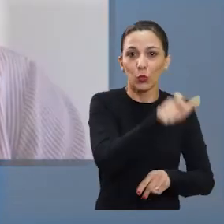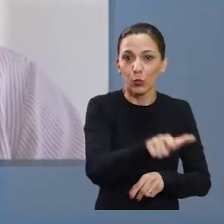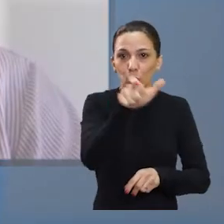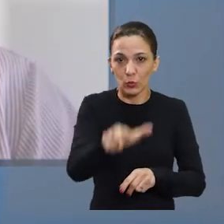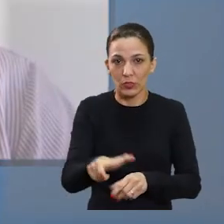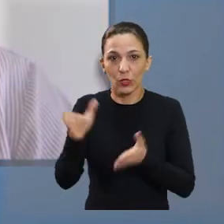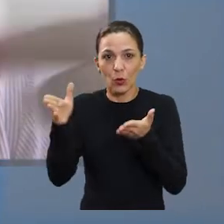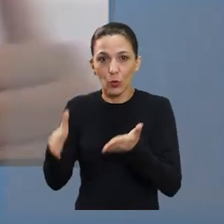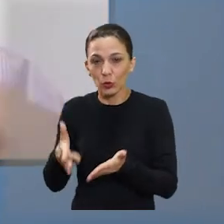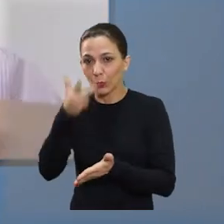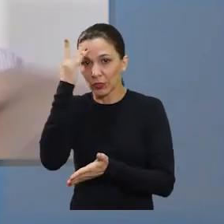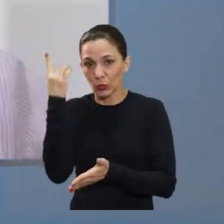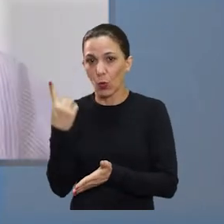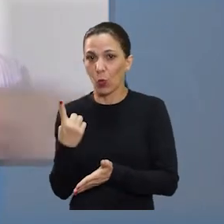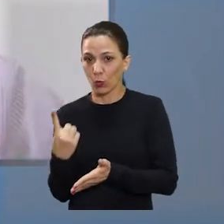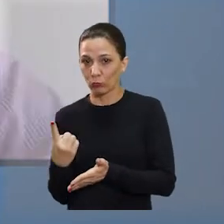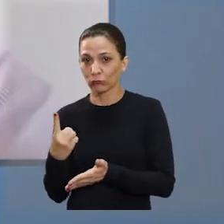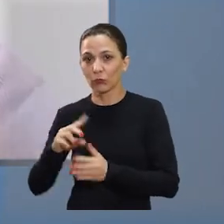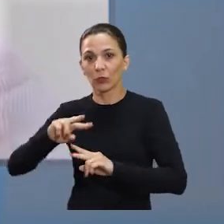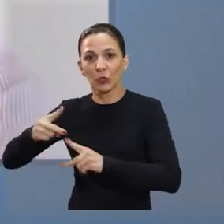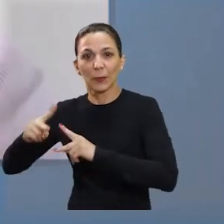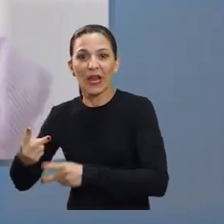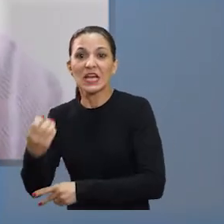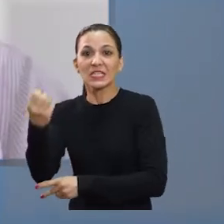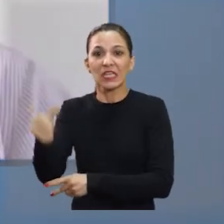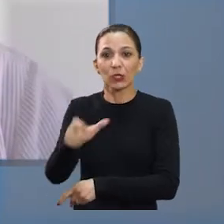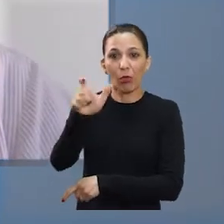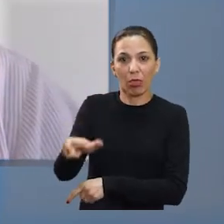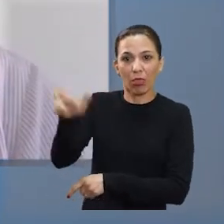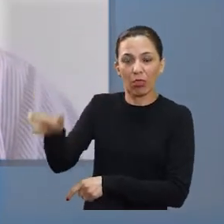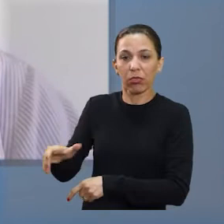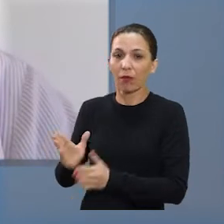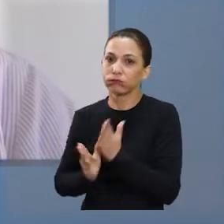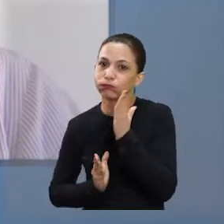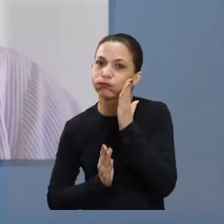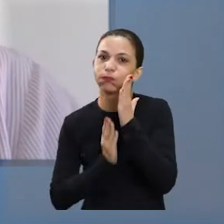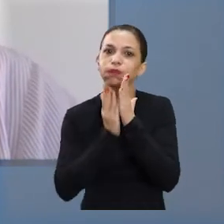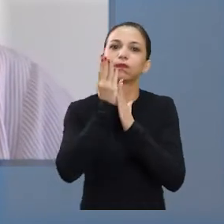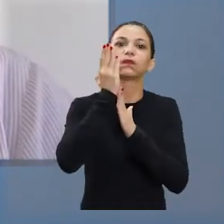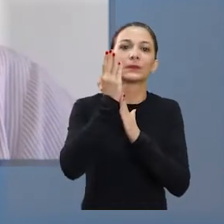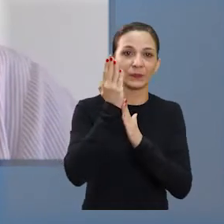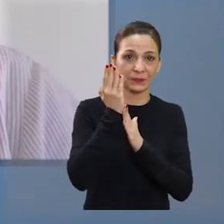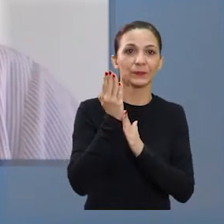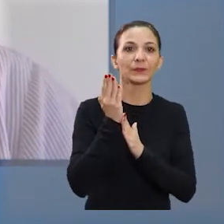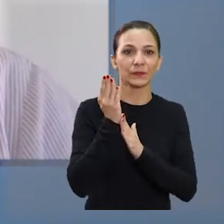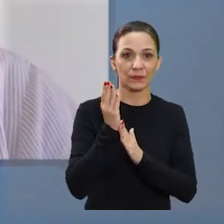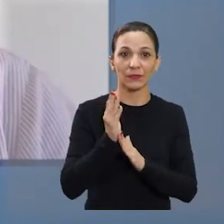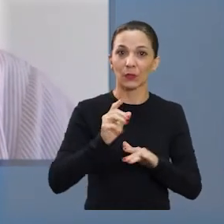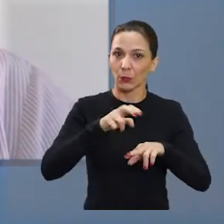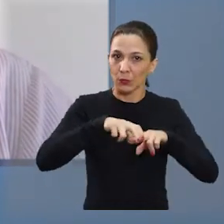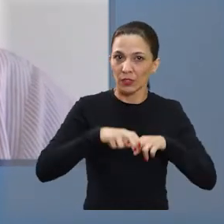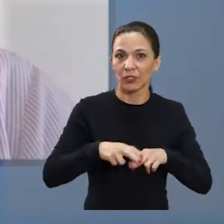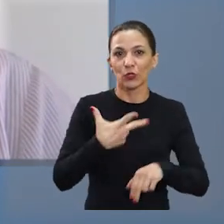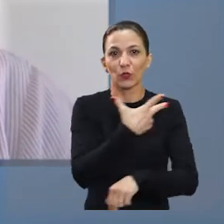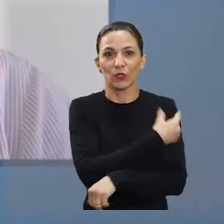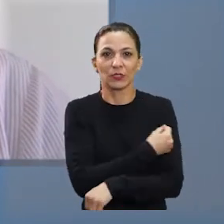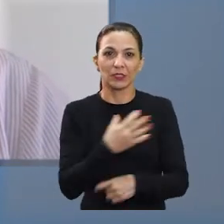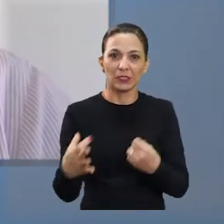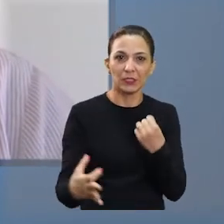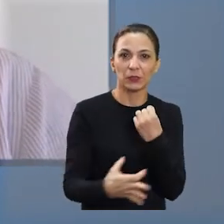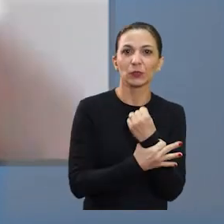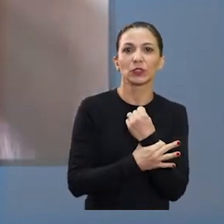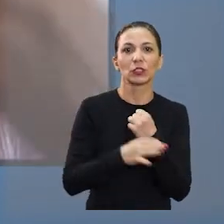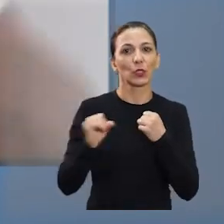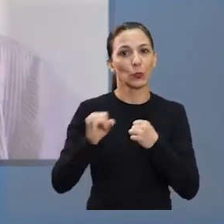6 pessoas, tá? E isso aumenta em progressão geométrica. Então, essa proteção é muito importante da